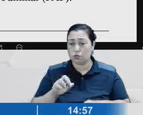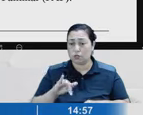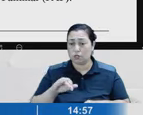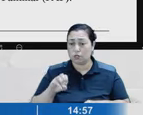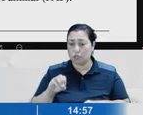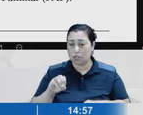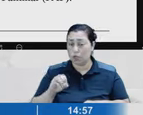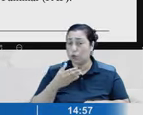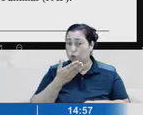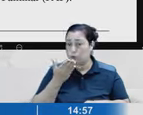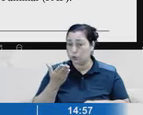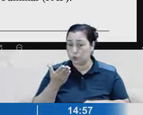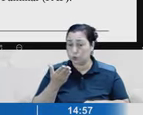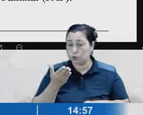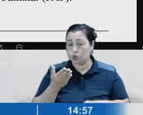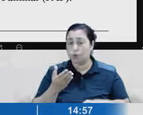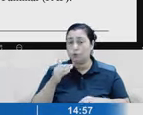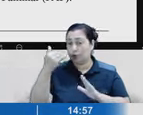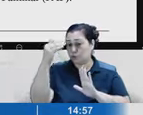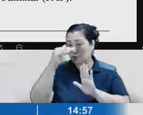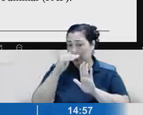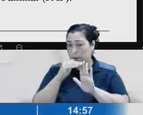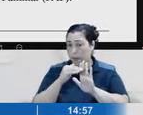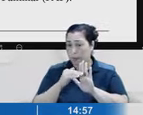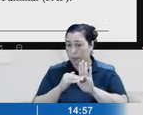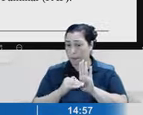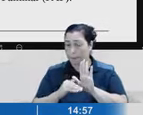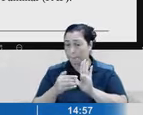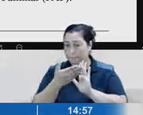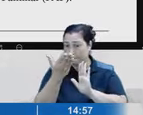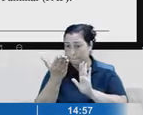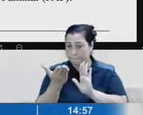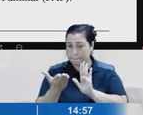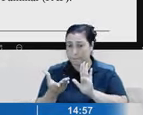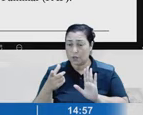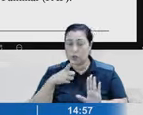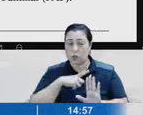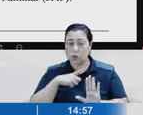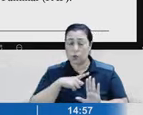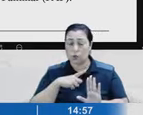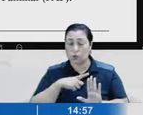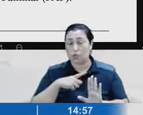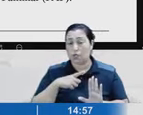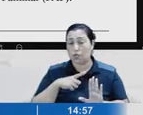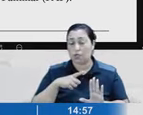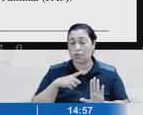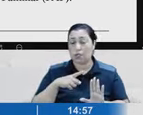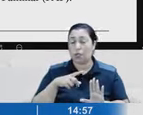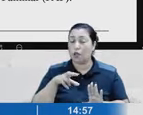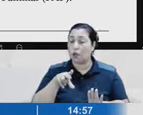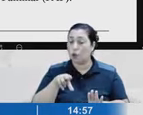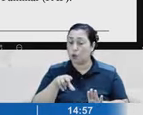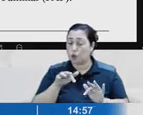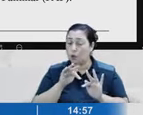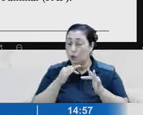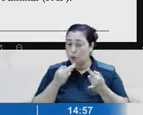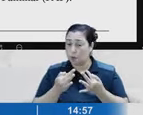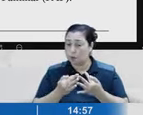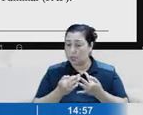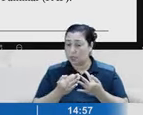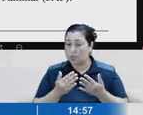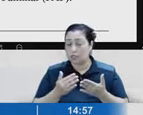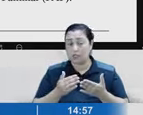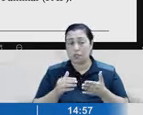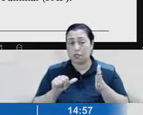câncer hereditário. Então, alguns critérios de Amsterdã, quando a gente tem um parente de primeiro grau, um ou dois parentes